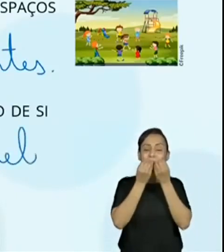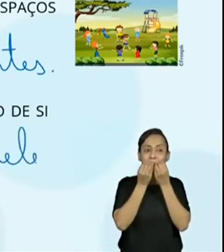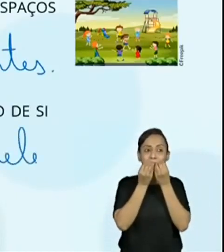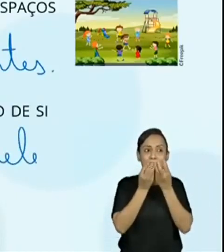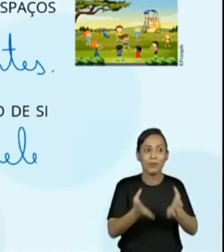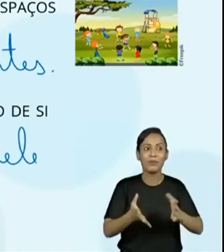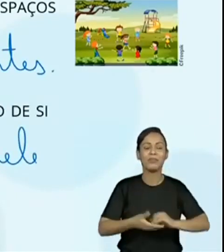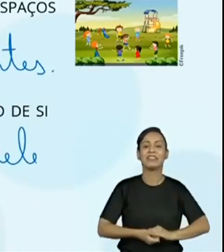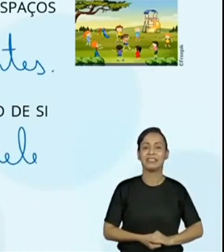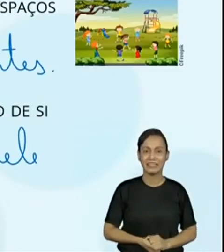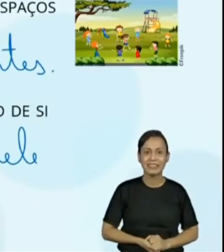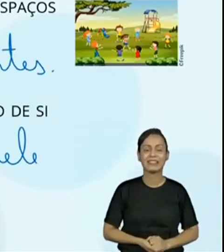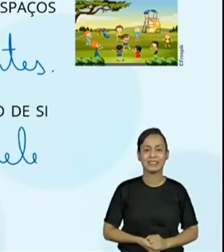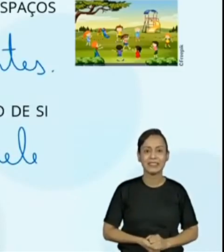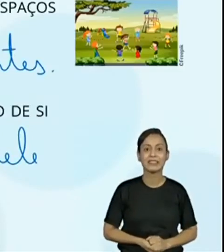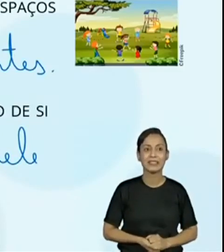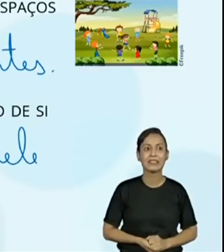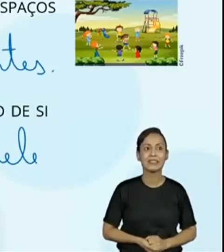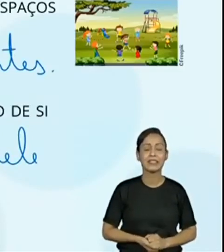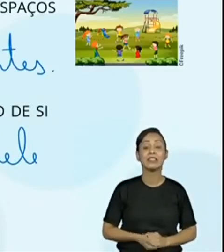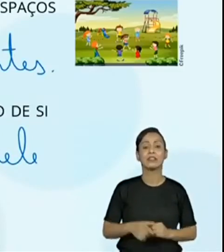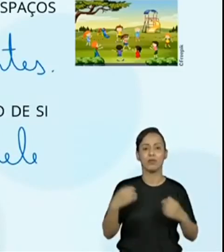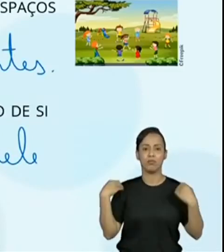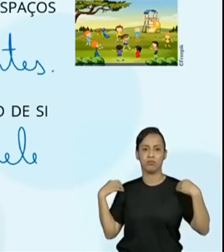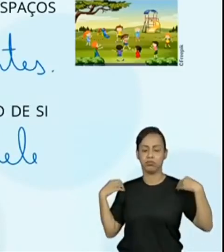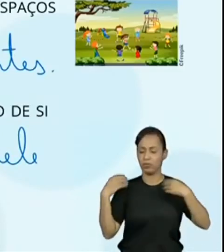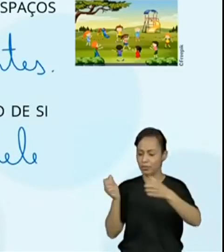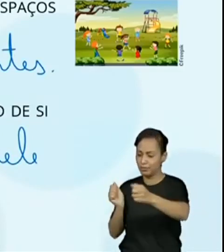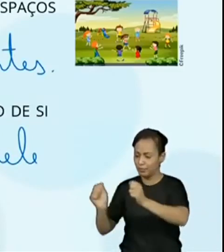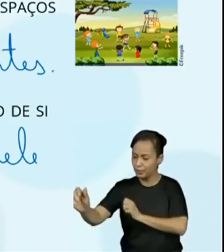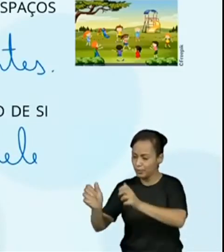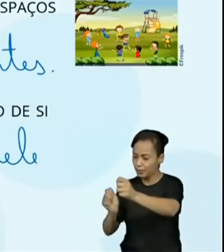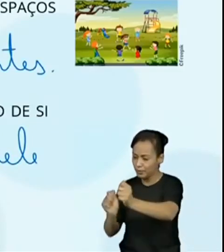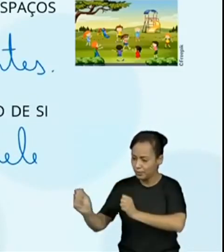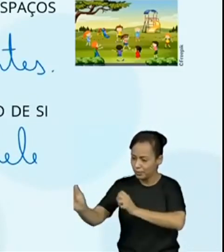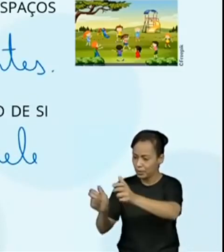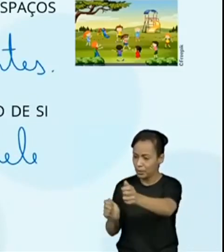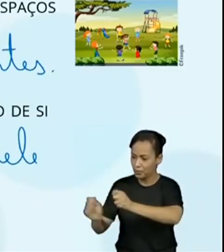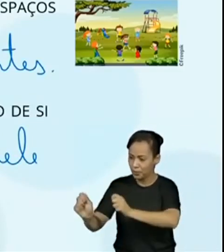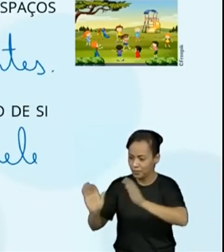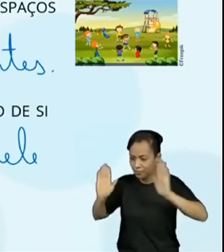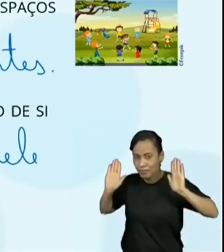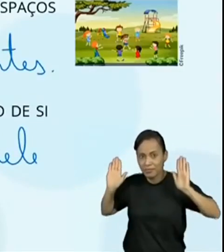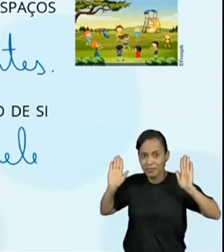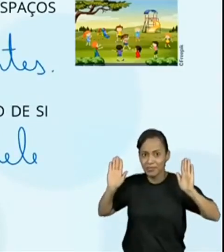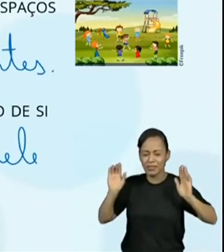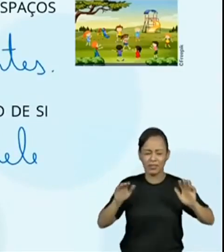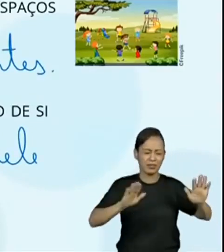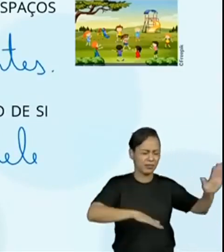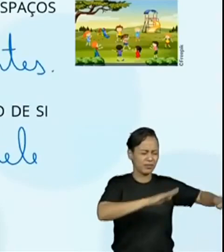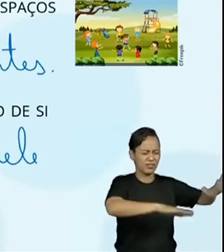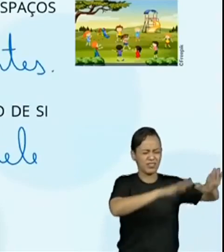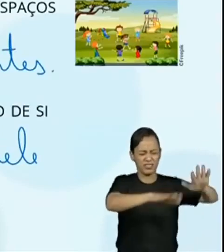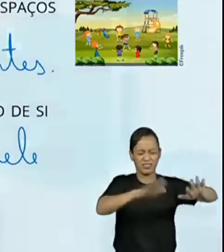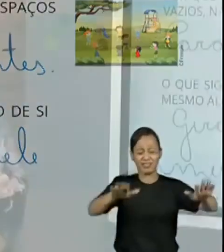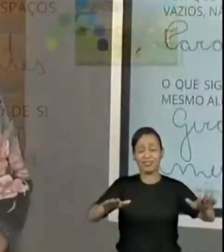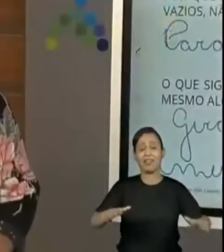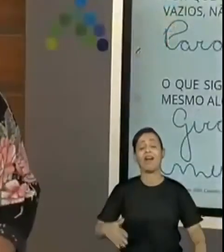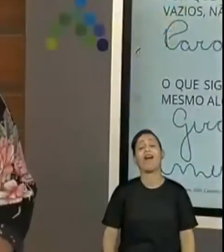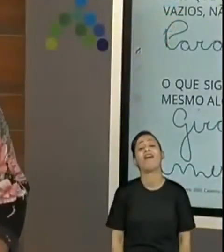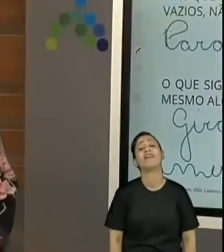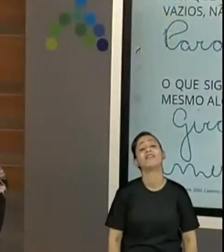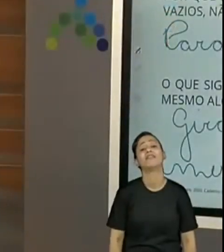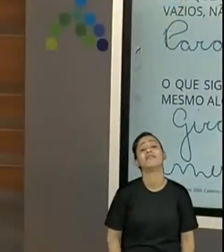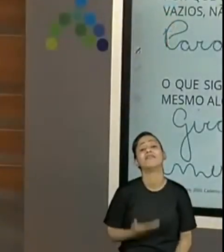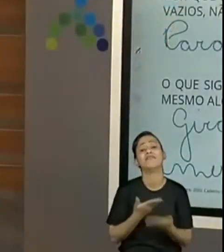dele mesmo. Mesmo. Turminha, Por mim, eu passaria a tarde inteira aqui junto